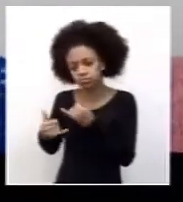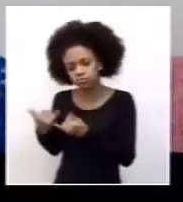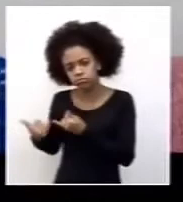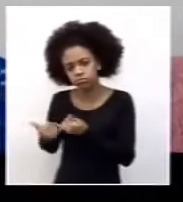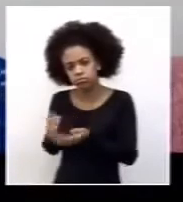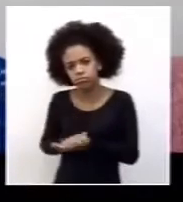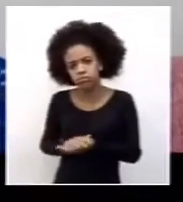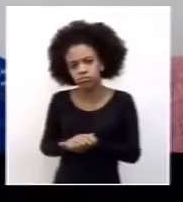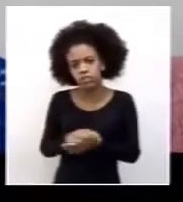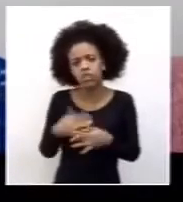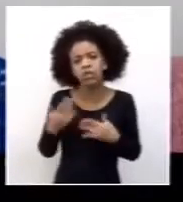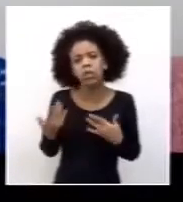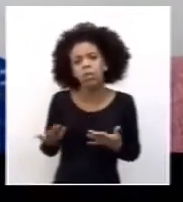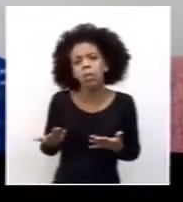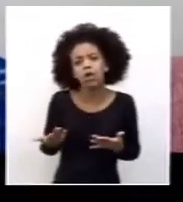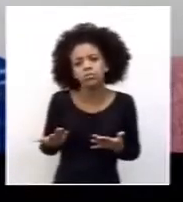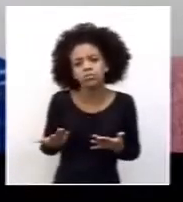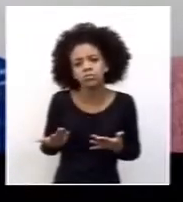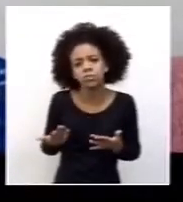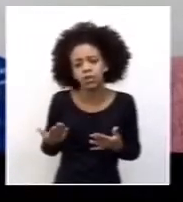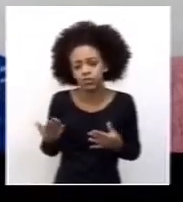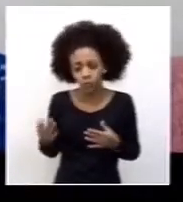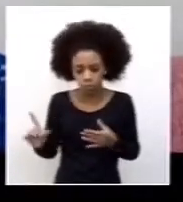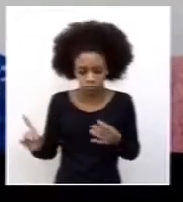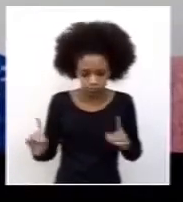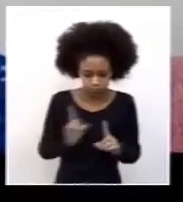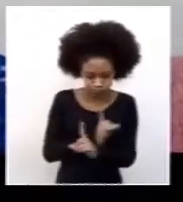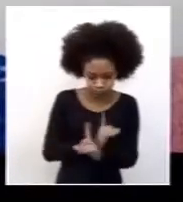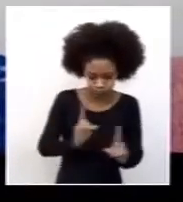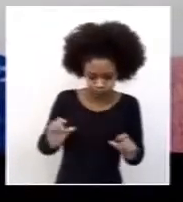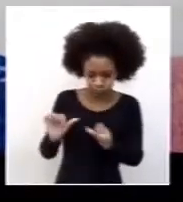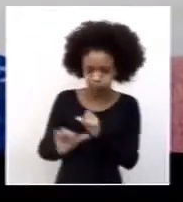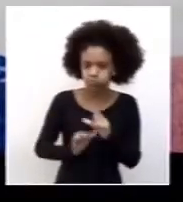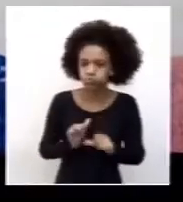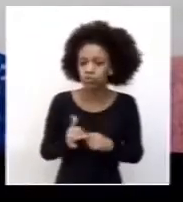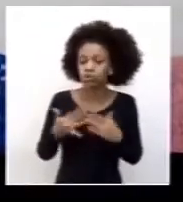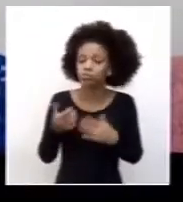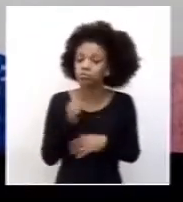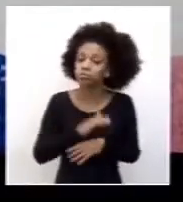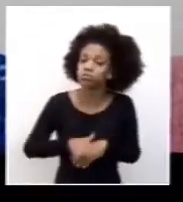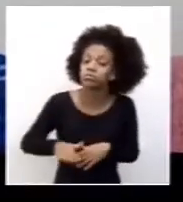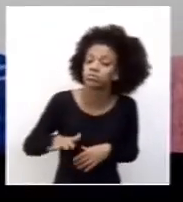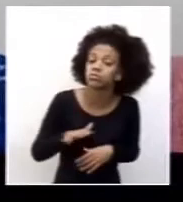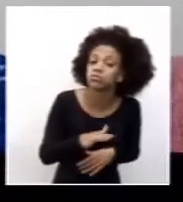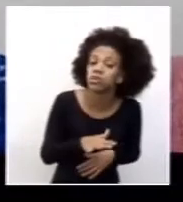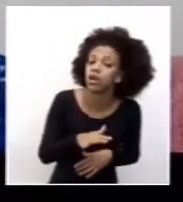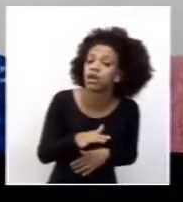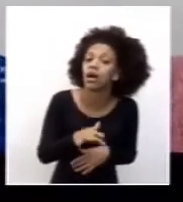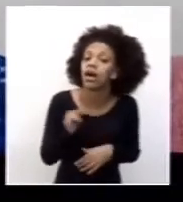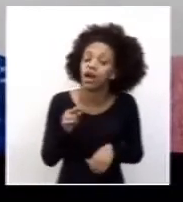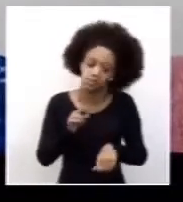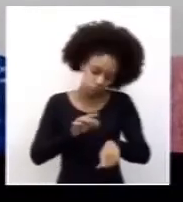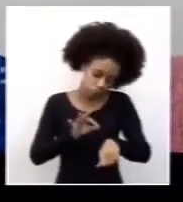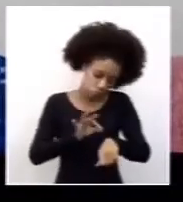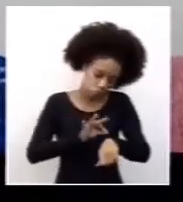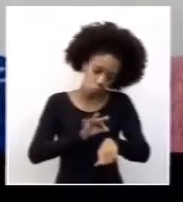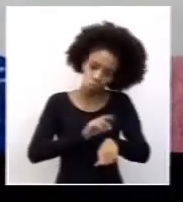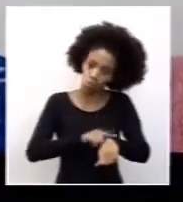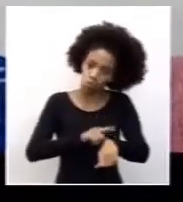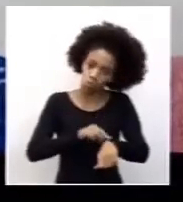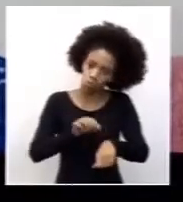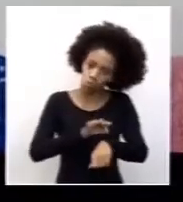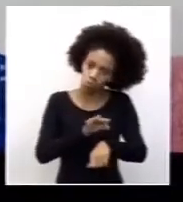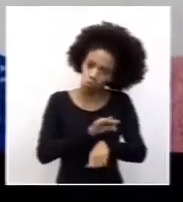Em qual momento será permitido que ele vá para lá? No ambiente virtual, a organização desse tempo pelo cursista e